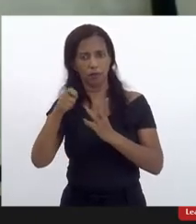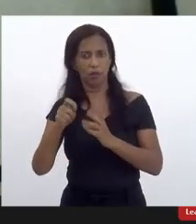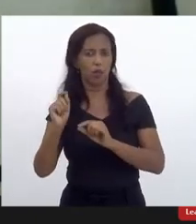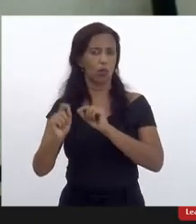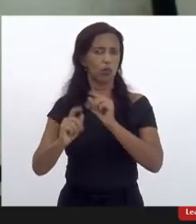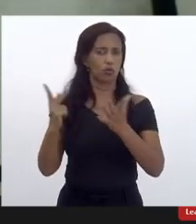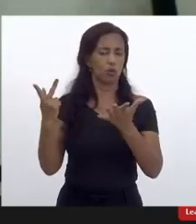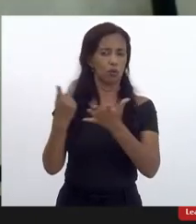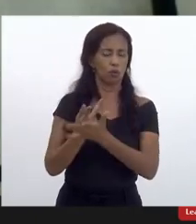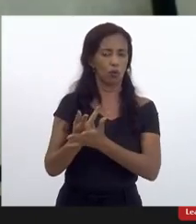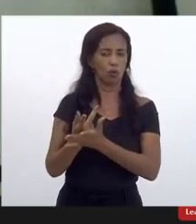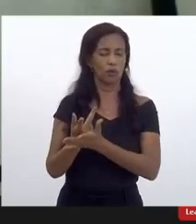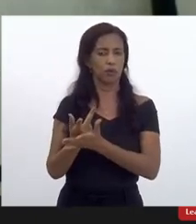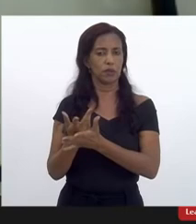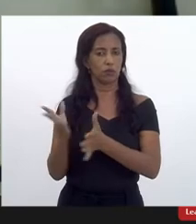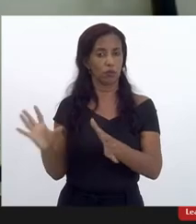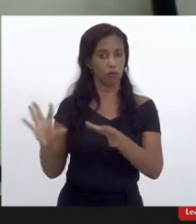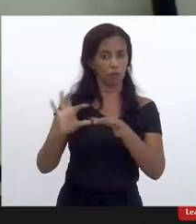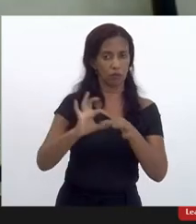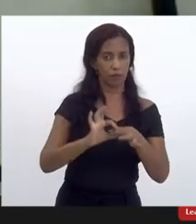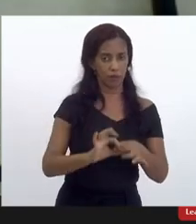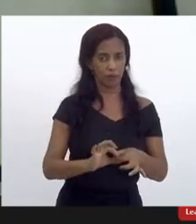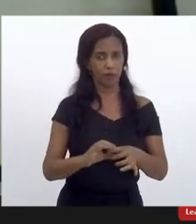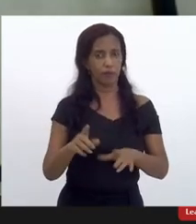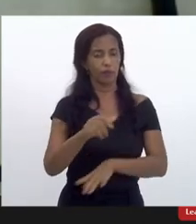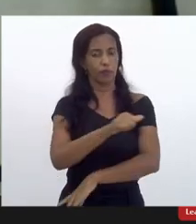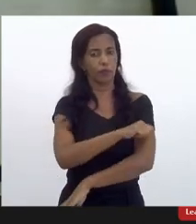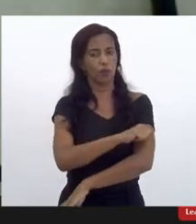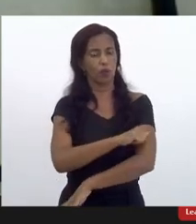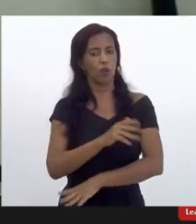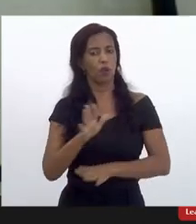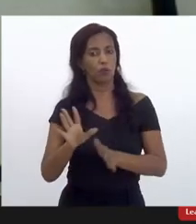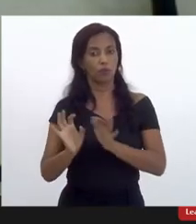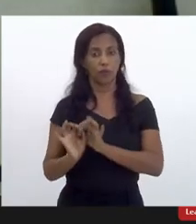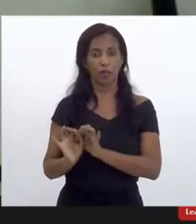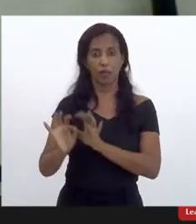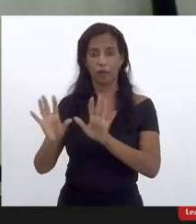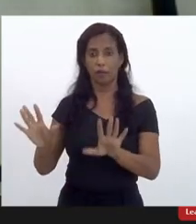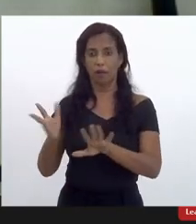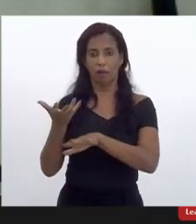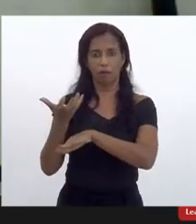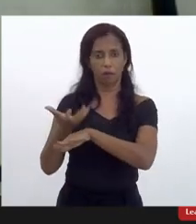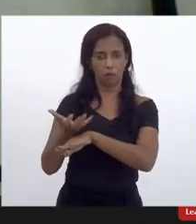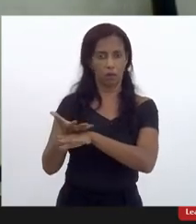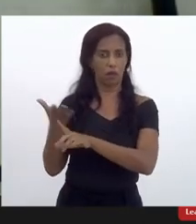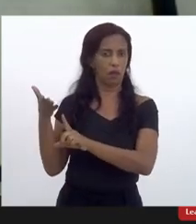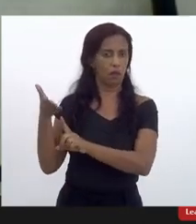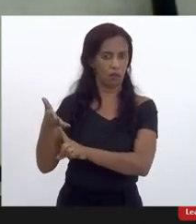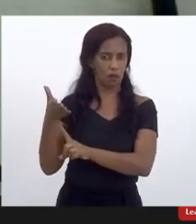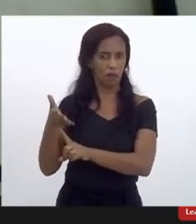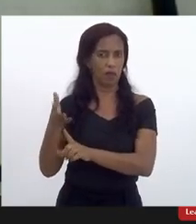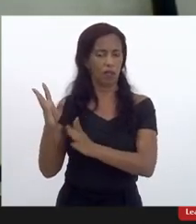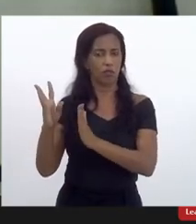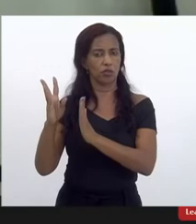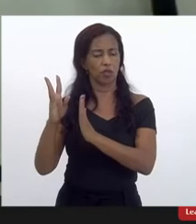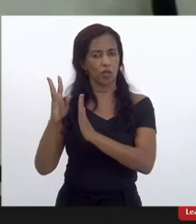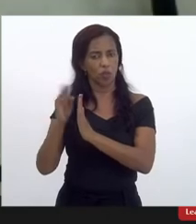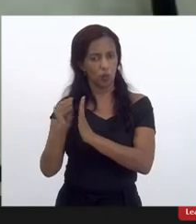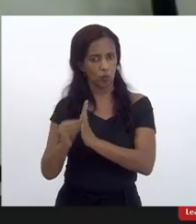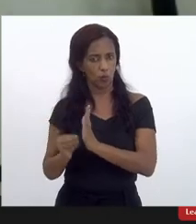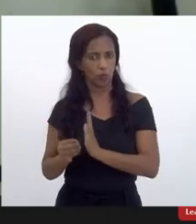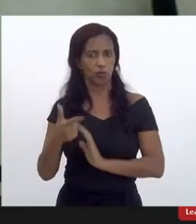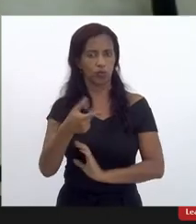já foram integralizadas e o aluno fica liberado daquela disciplina referente, daquele conteúdo referente